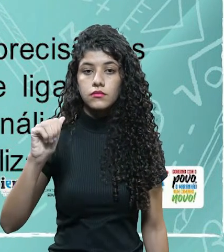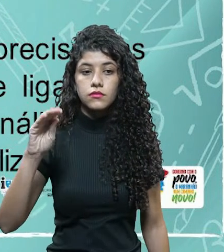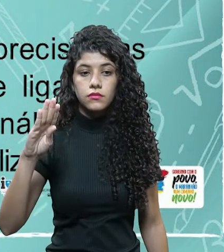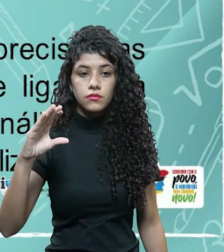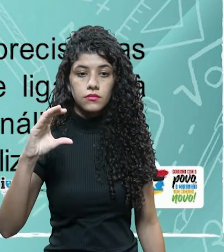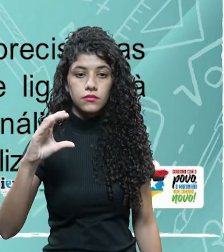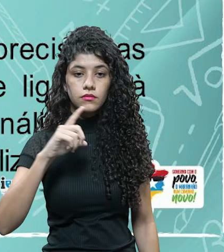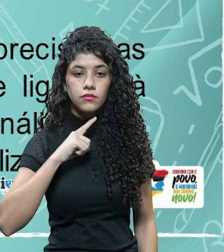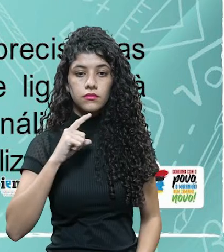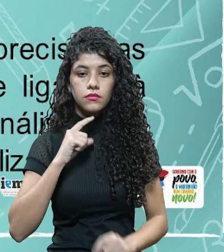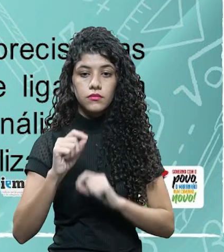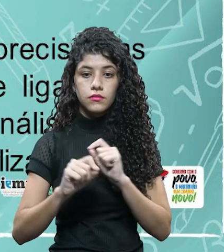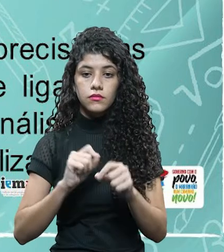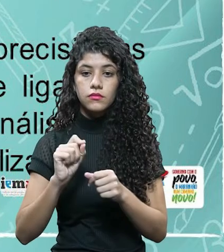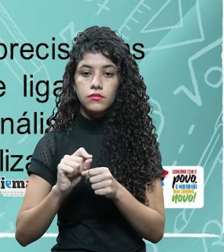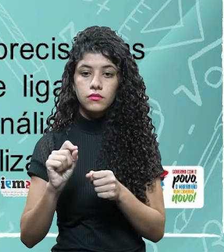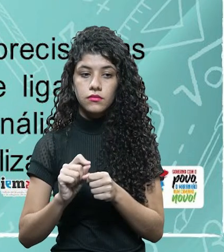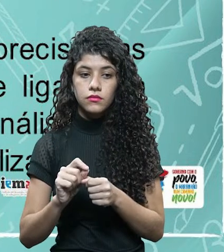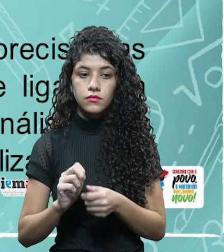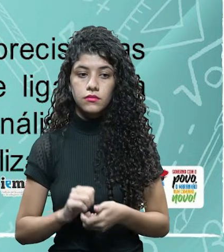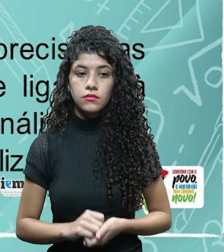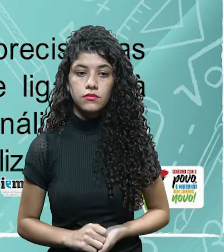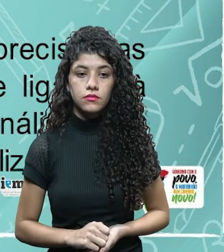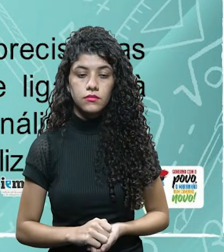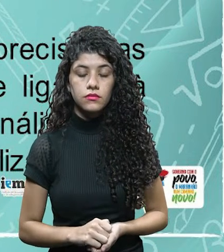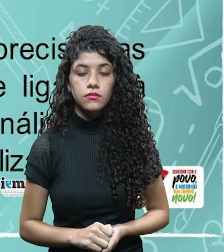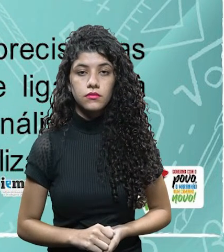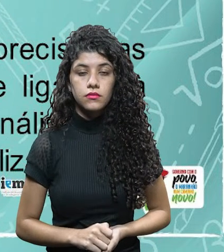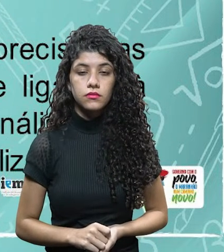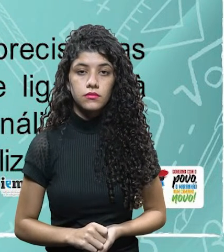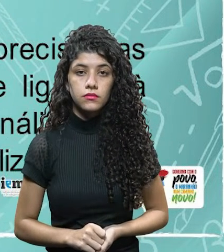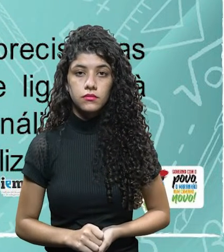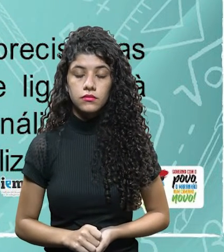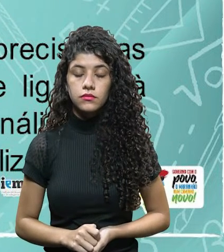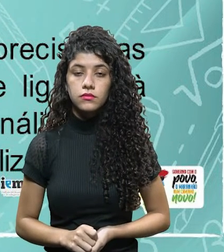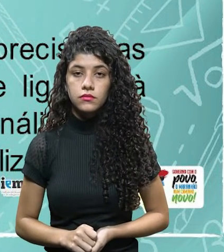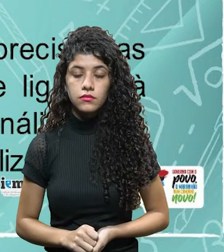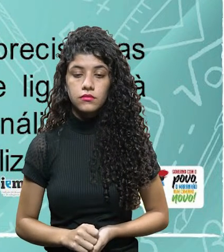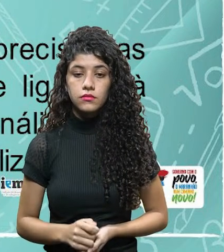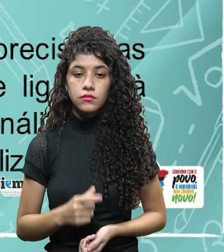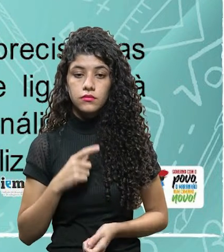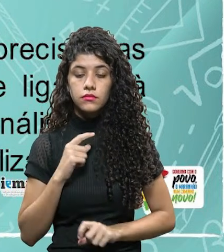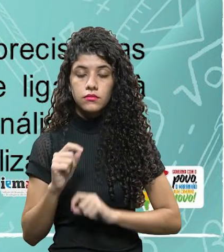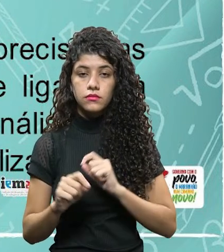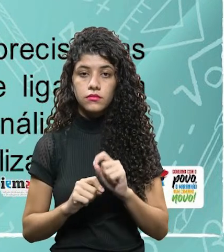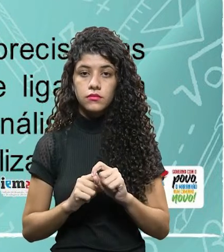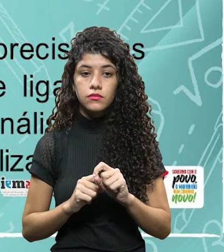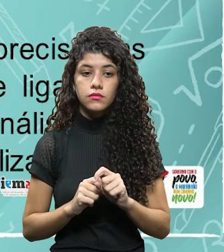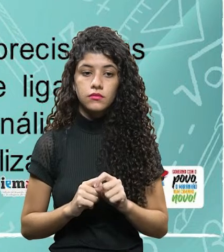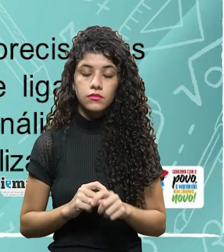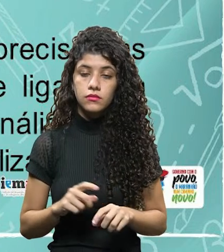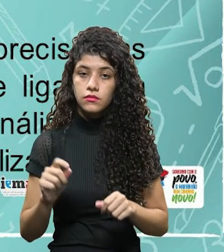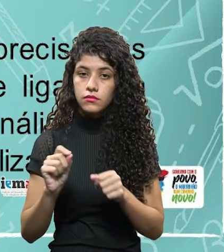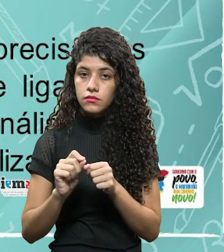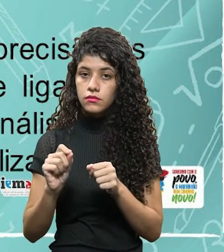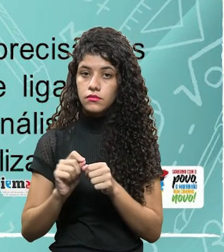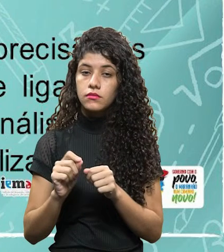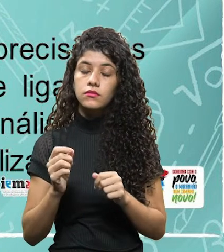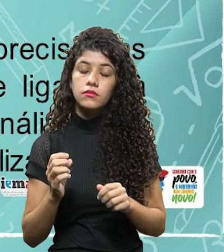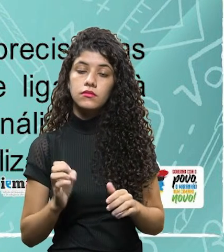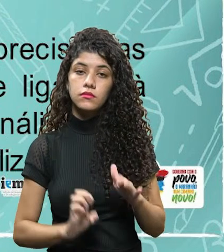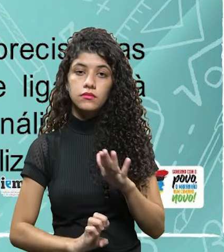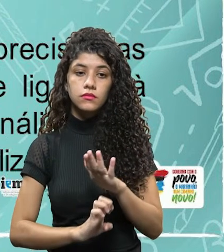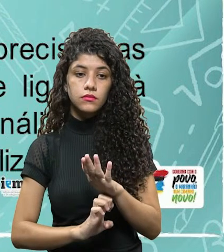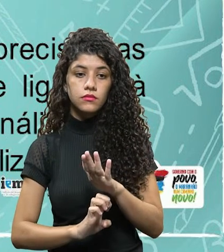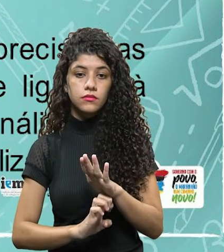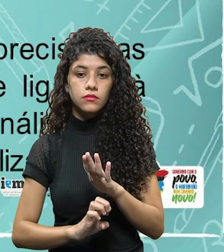O custeio ABC baseado em atividades. O custeio ABC, ou baseado em atividades, parte do princípio de que os